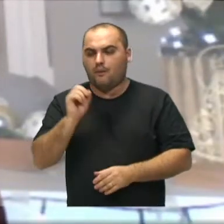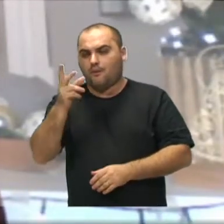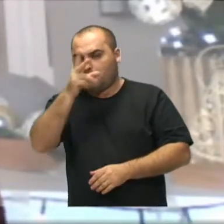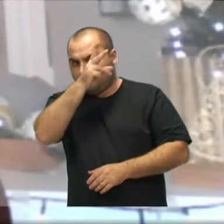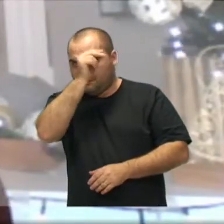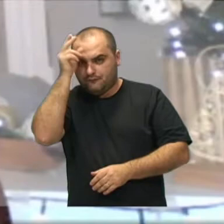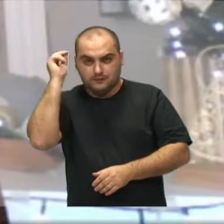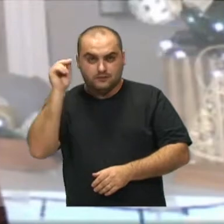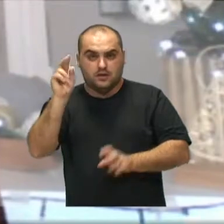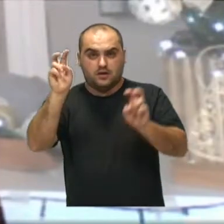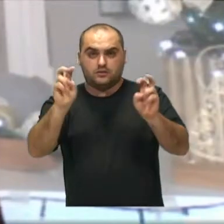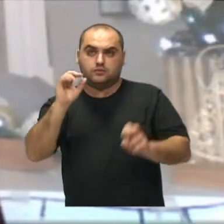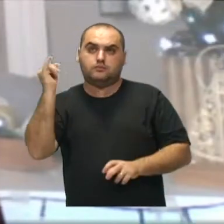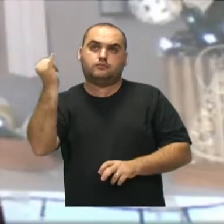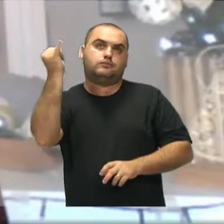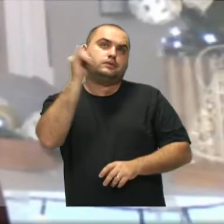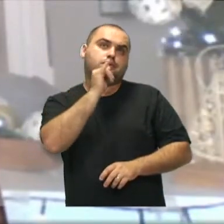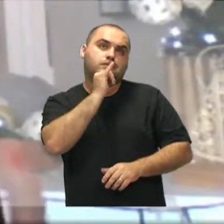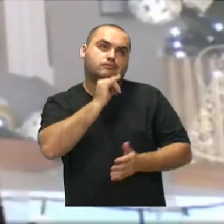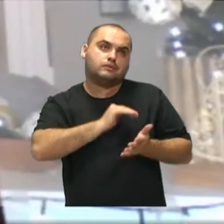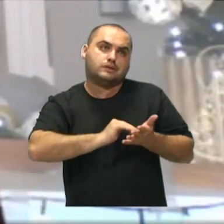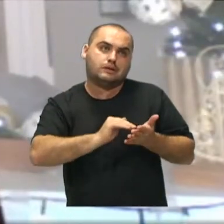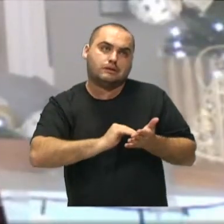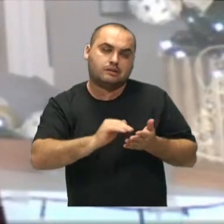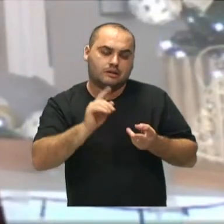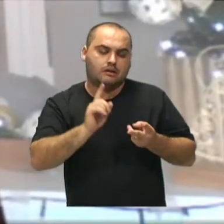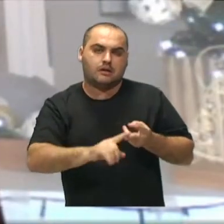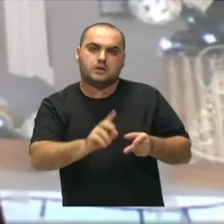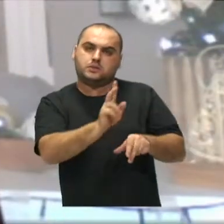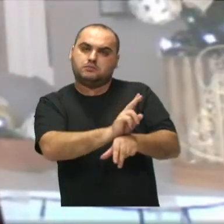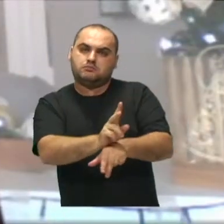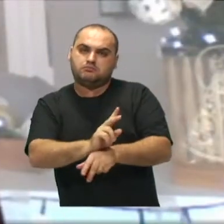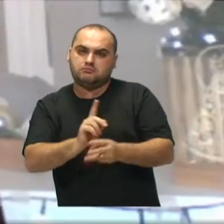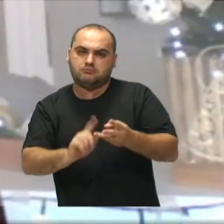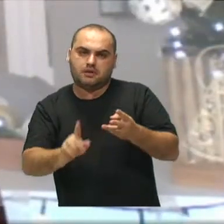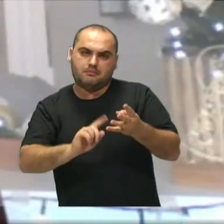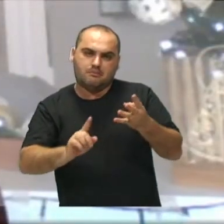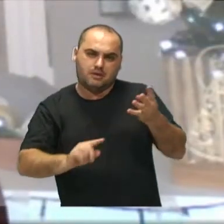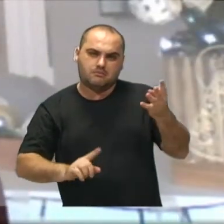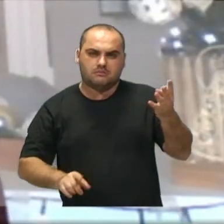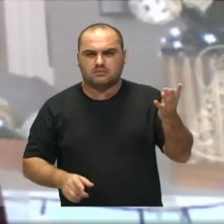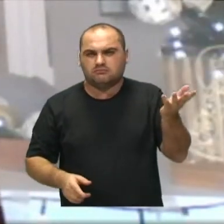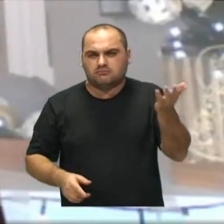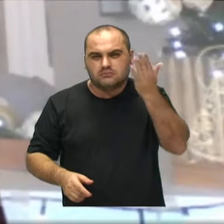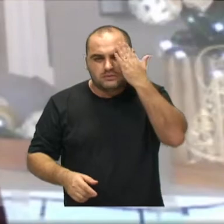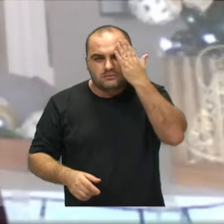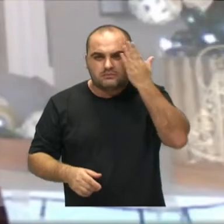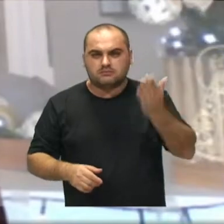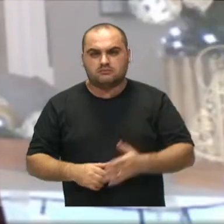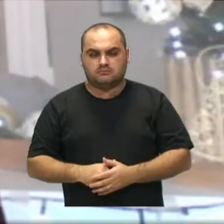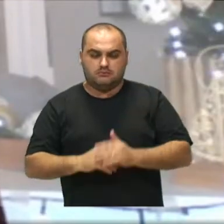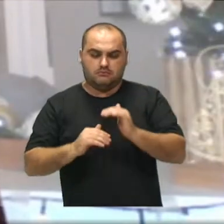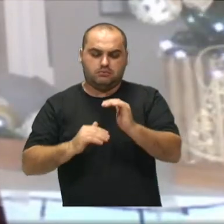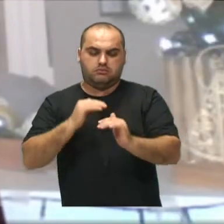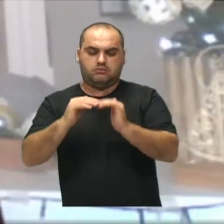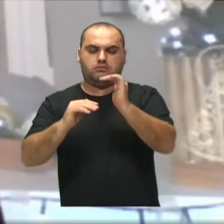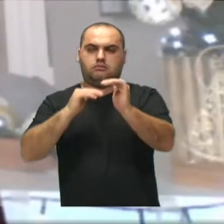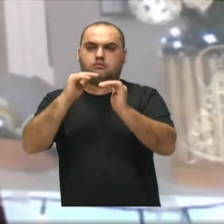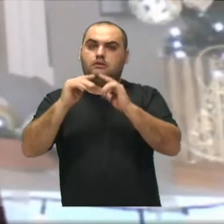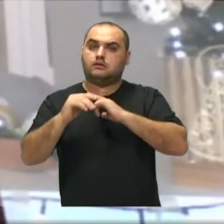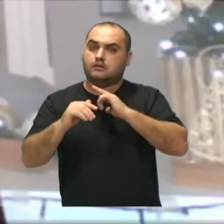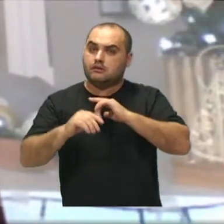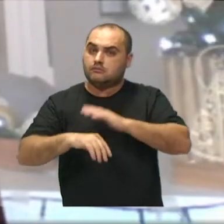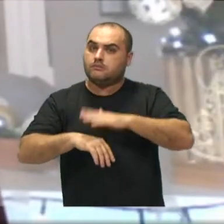de relevância, como secretários, né, superintendentes, secretárias, aquela coisa toda. Então o crescimento ele vem avançando, mas a